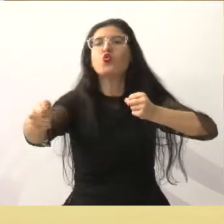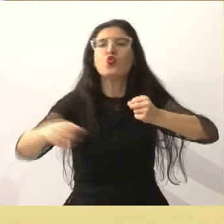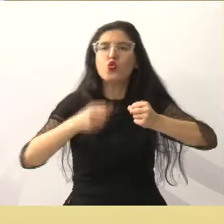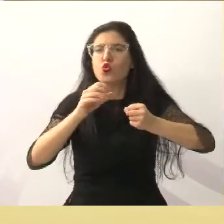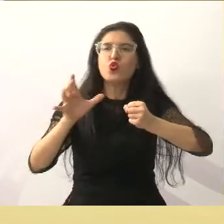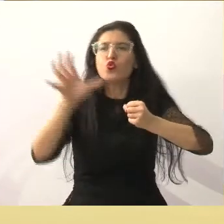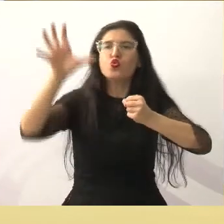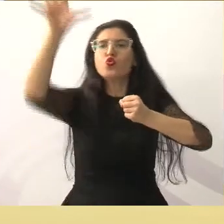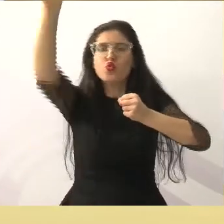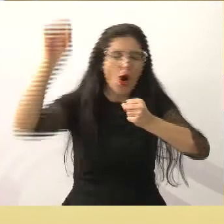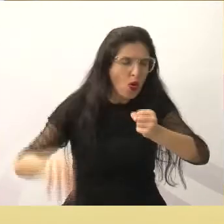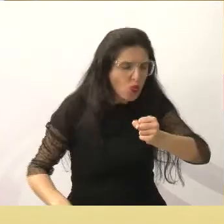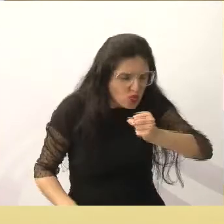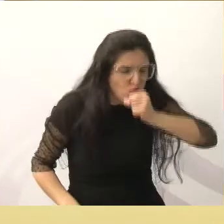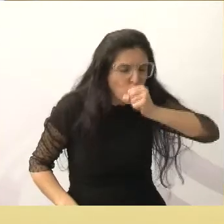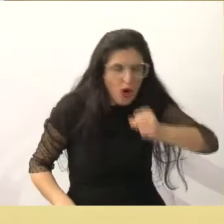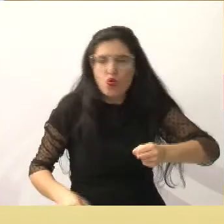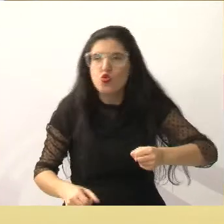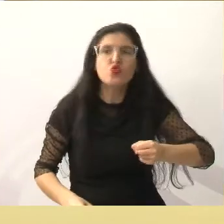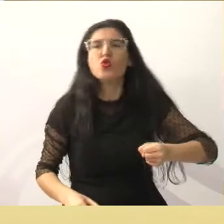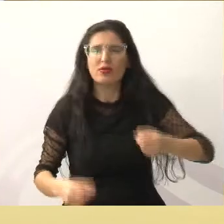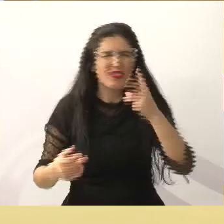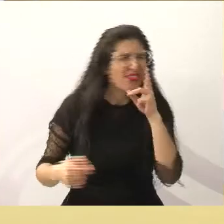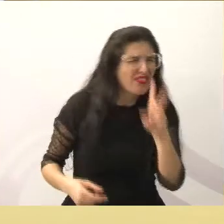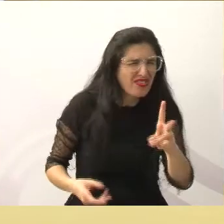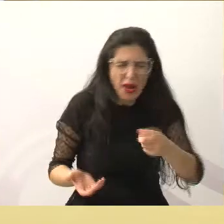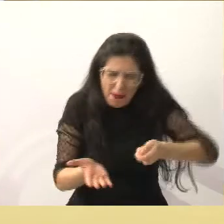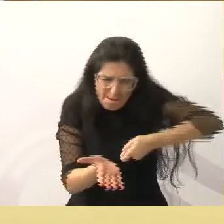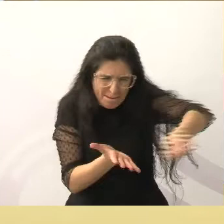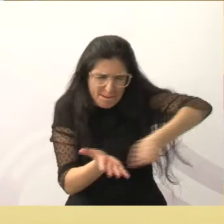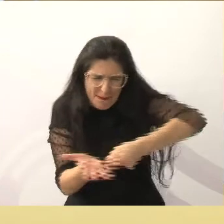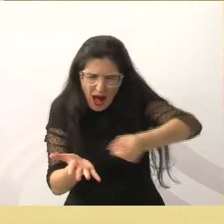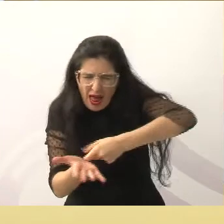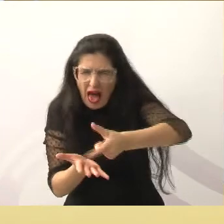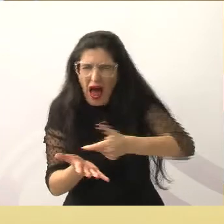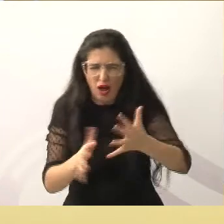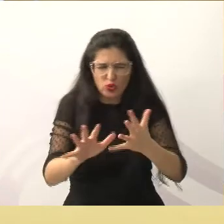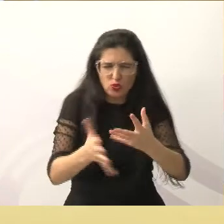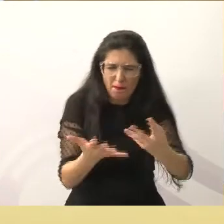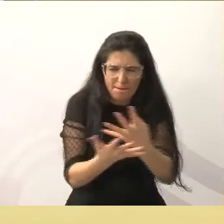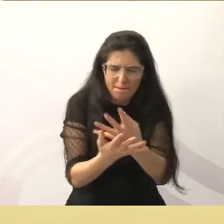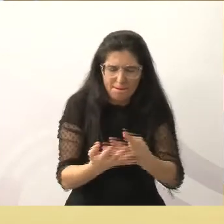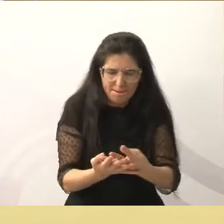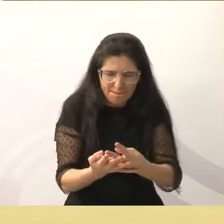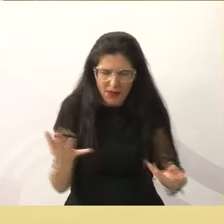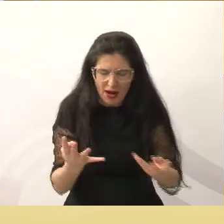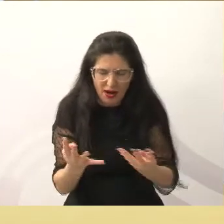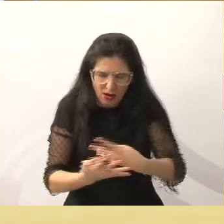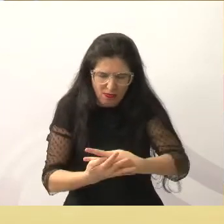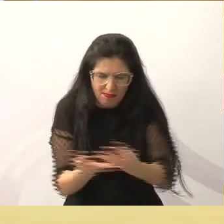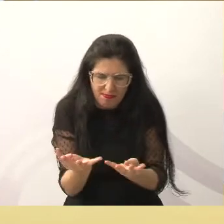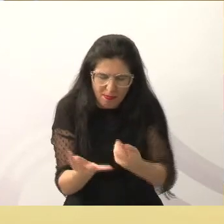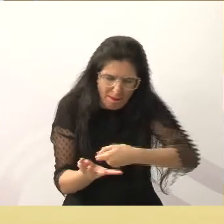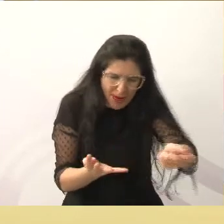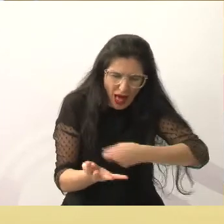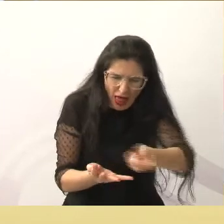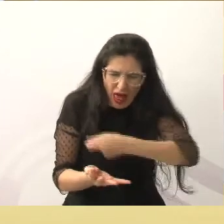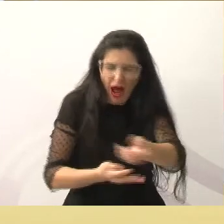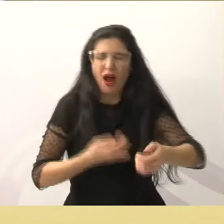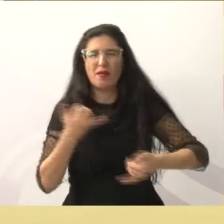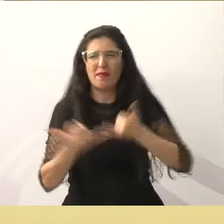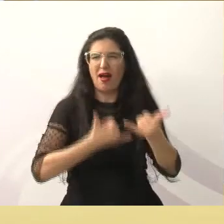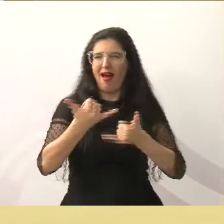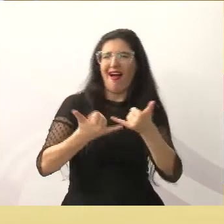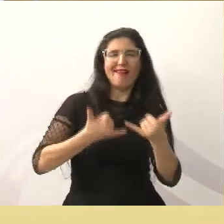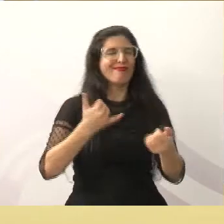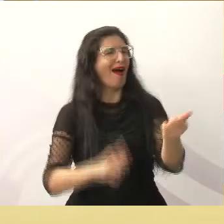bilhar, né? Mas então a gente está vendo a aglomeração das pessoas, ainda não caiu a extrema necessidade. Mas